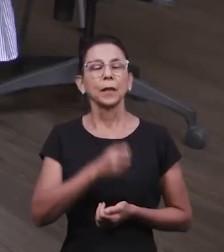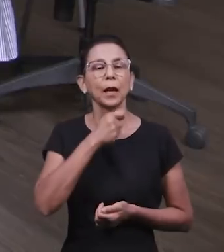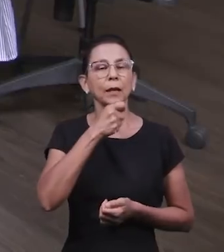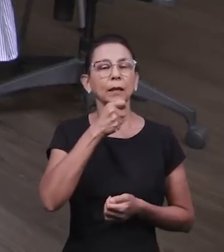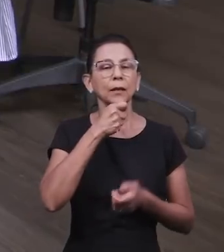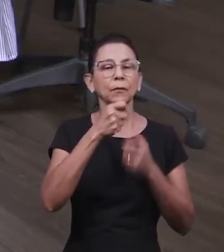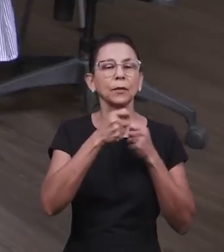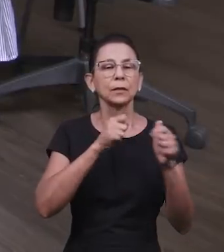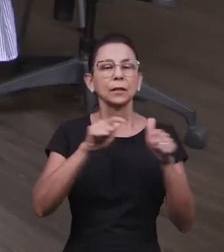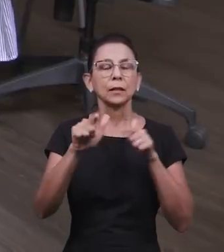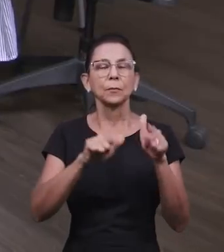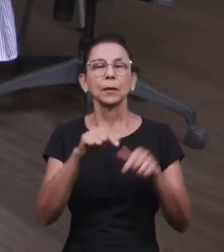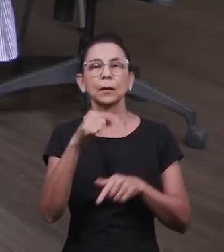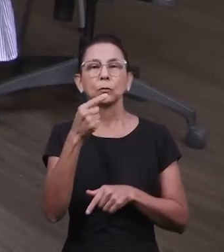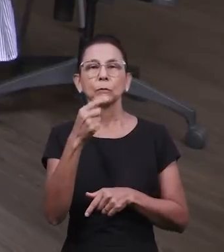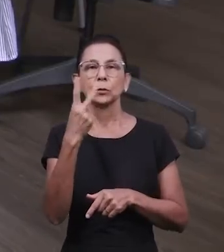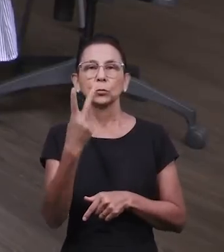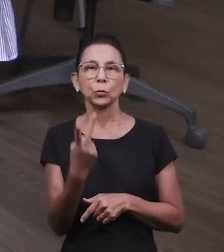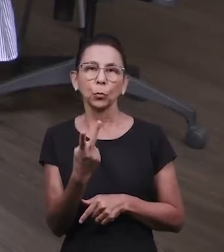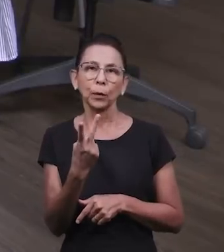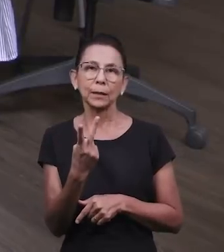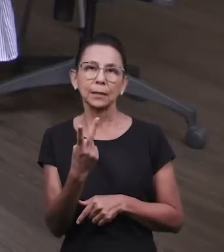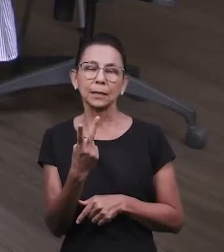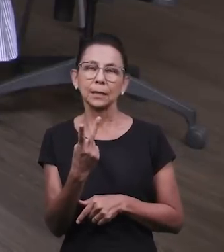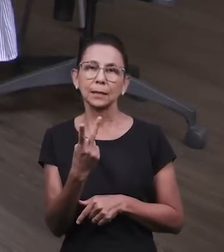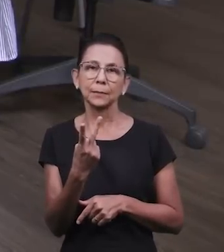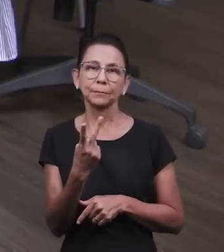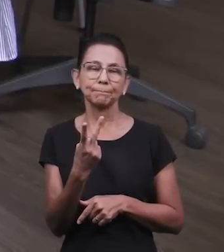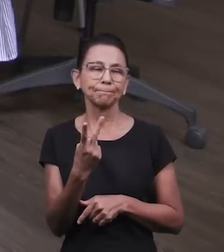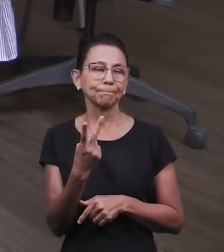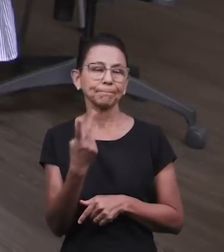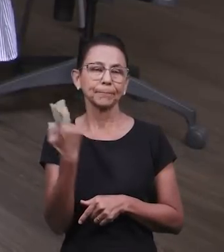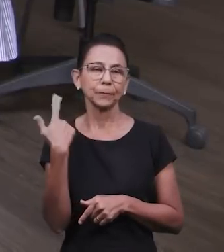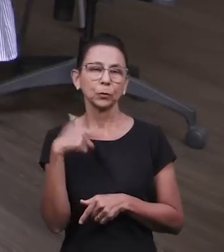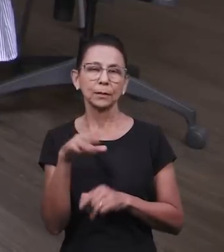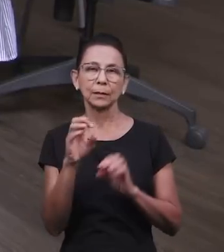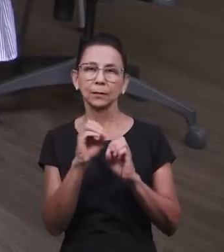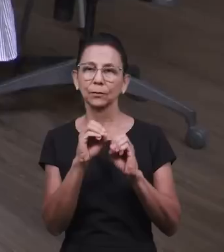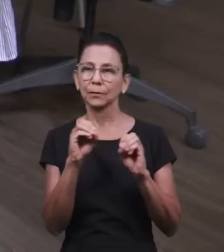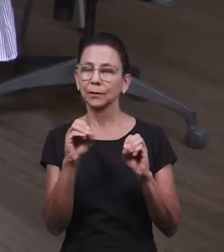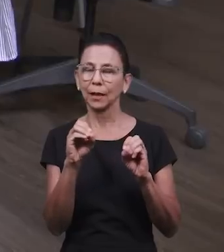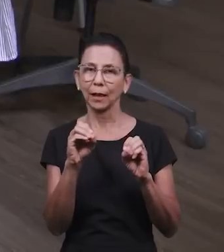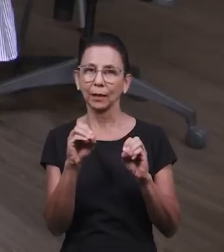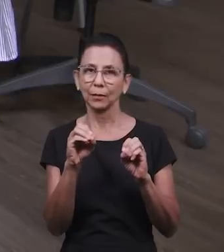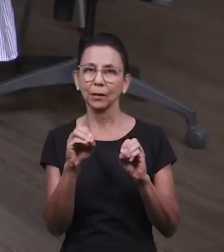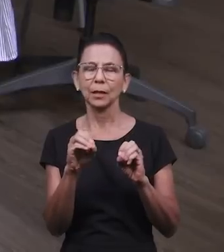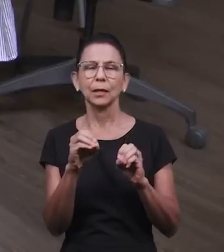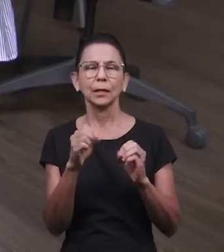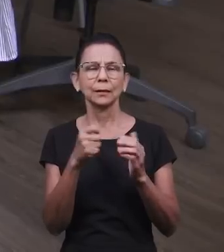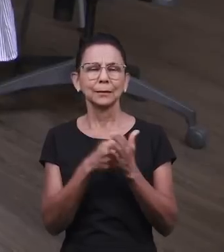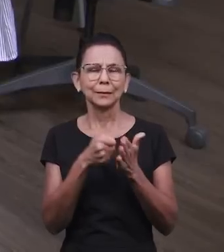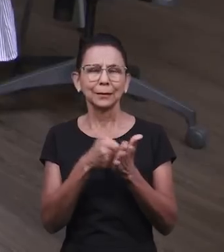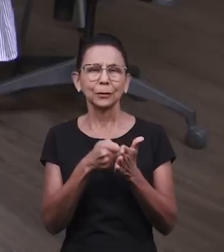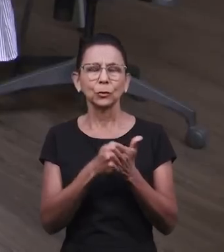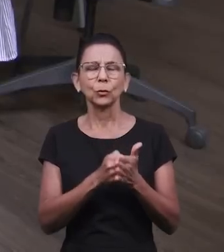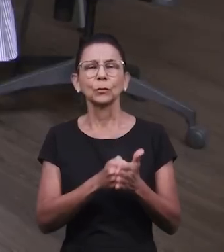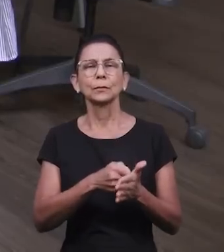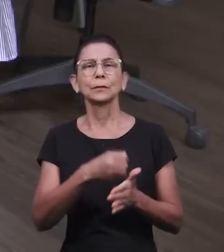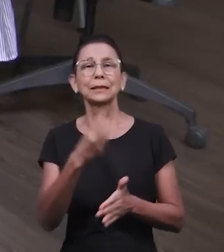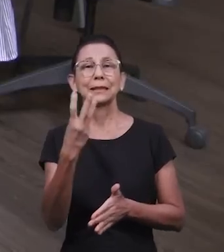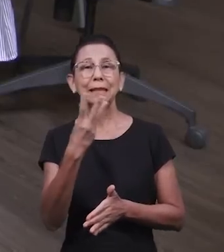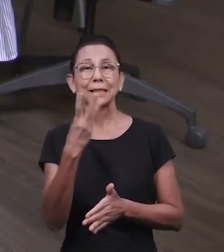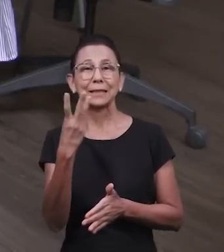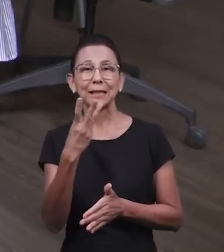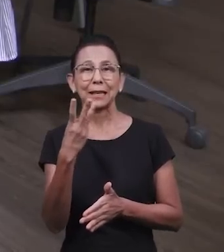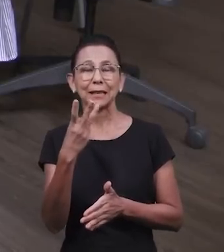semanas anteriores, e nas 2 entrevistas ele não teve êxito. E ele teria feito uma 3ª entrevista e